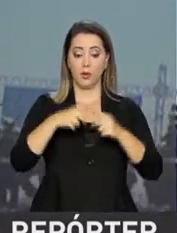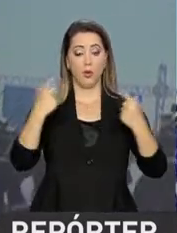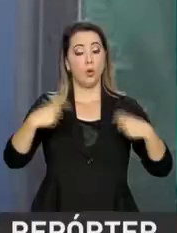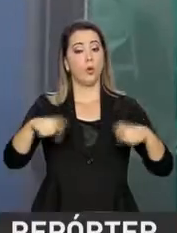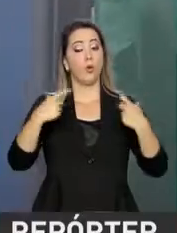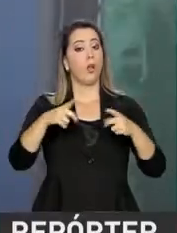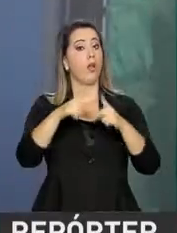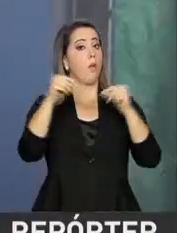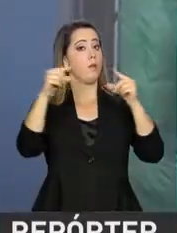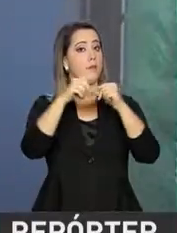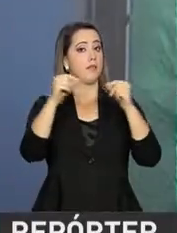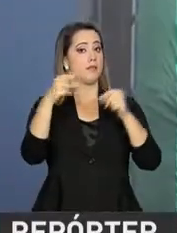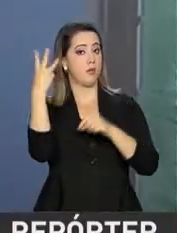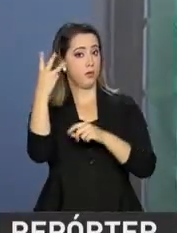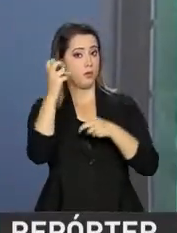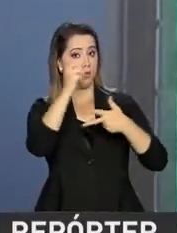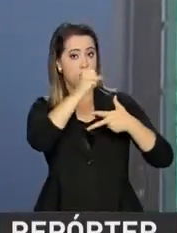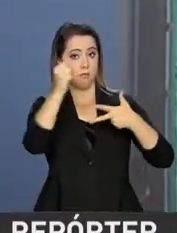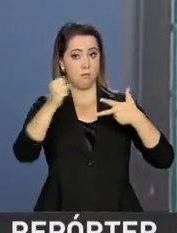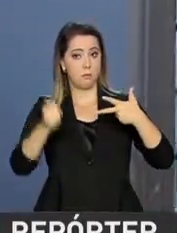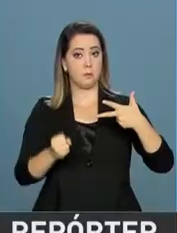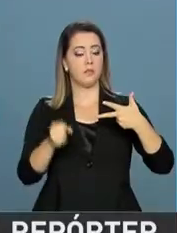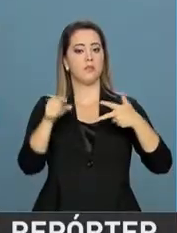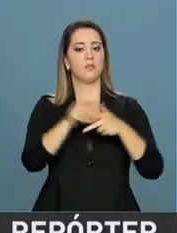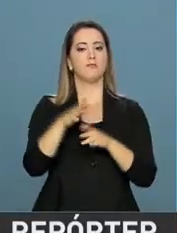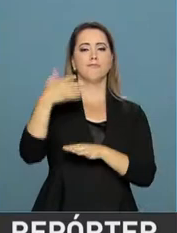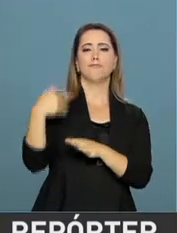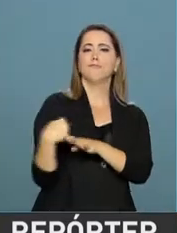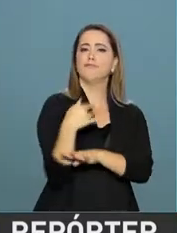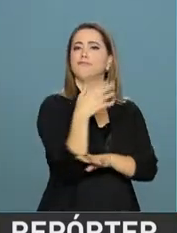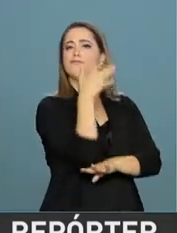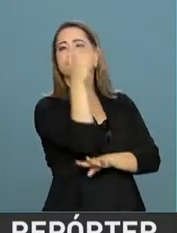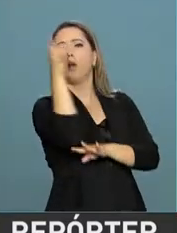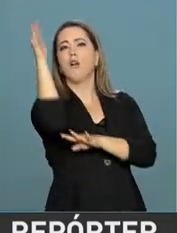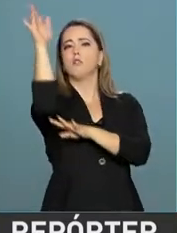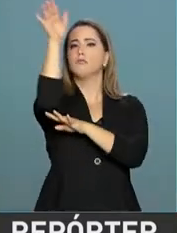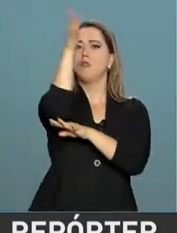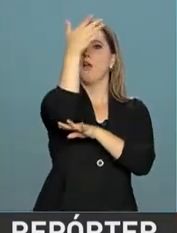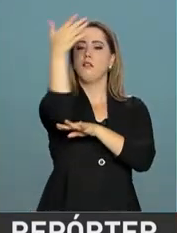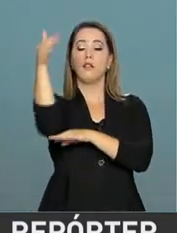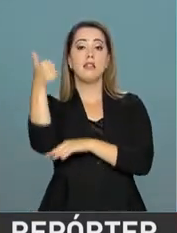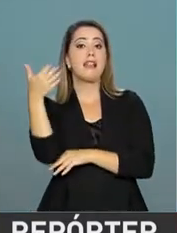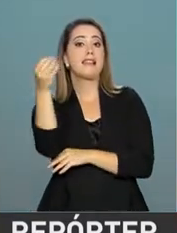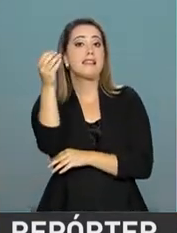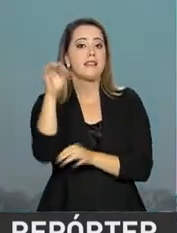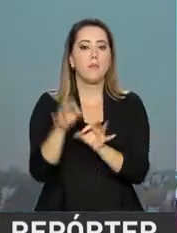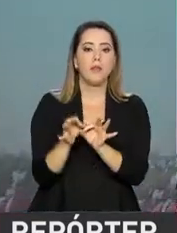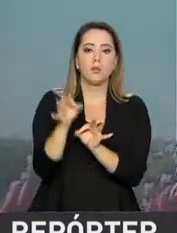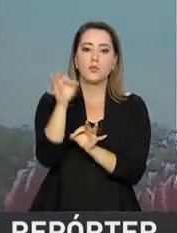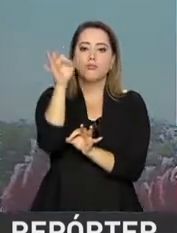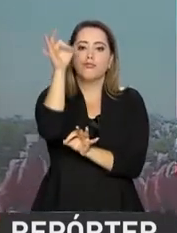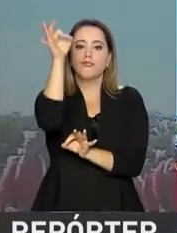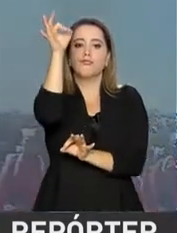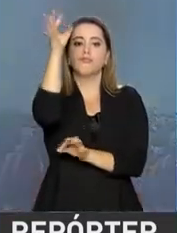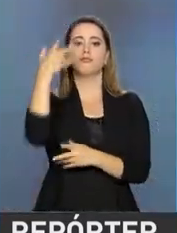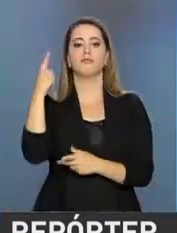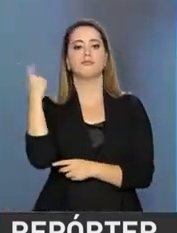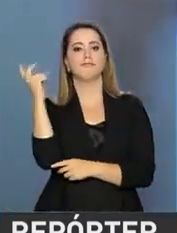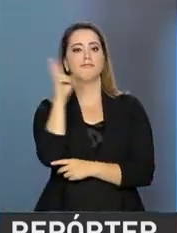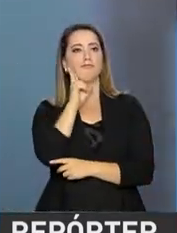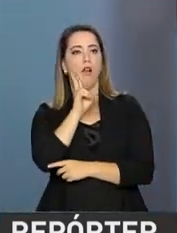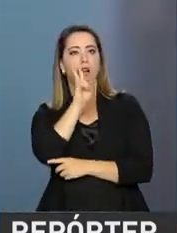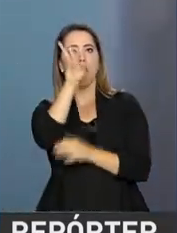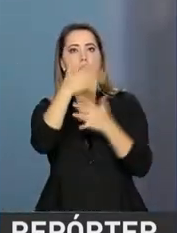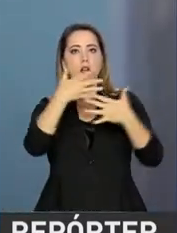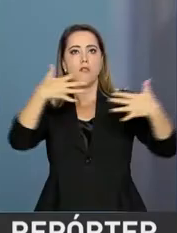poderes ela reina sozinha nas alturas hasteada a 100 metros do chão a bandeira nacional é uma gigante de